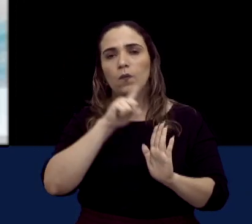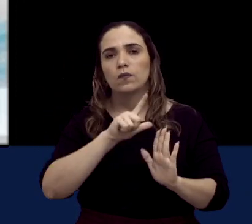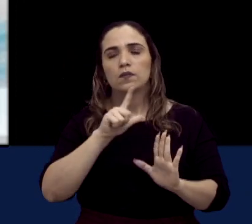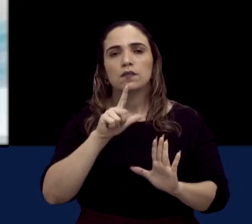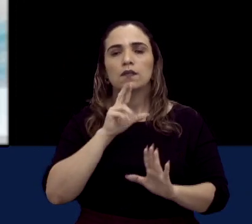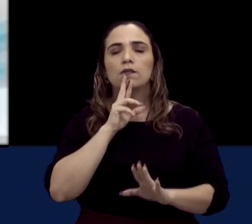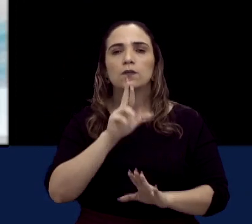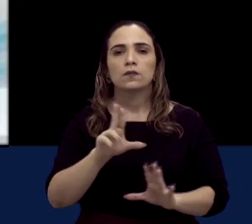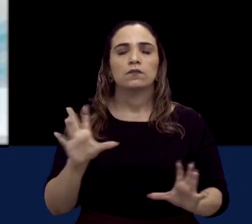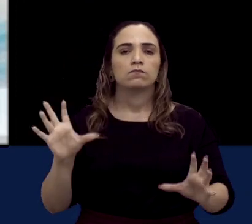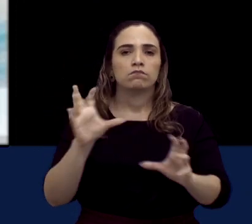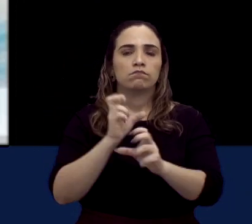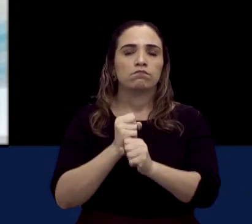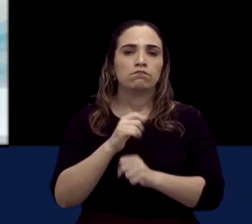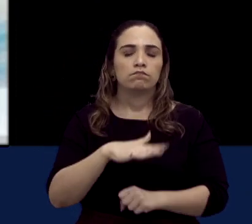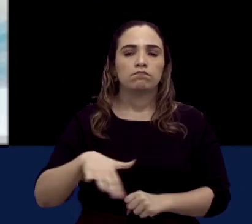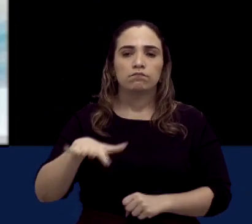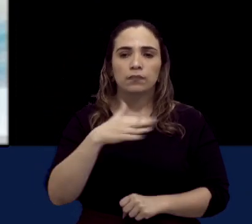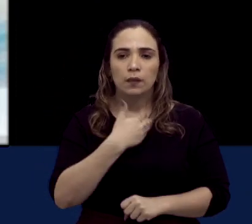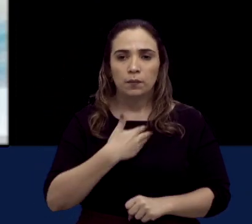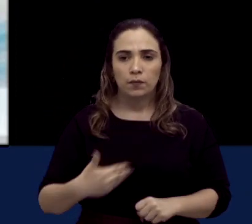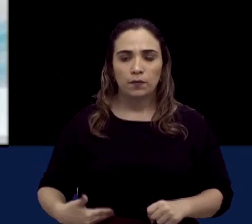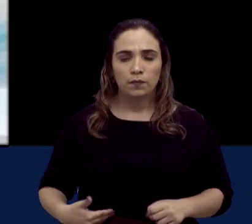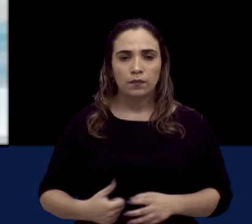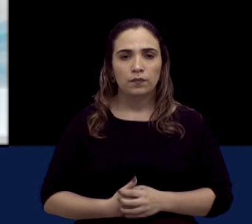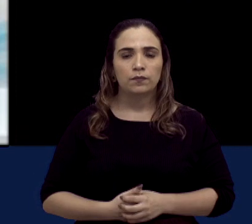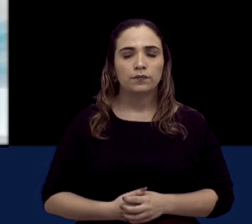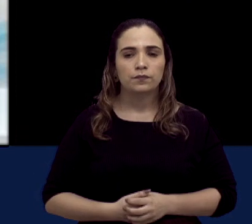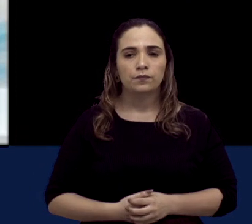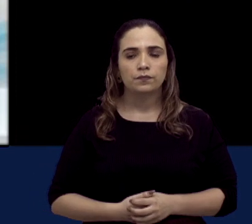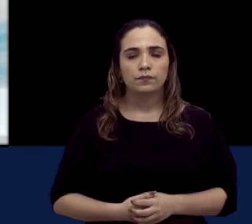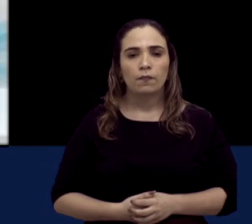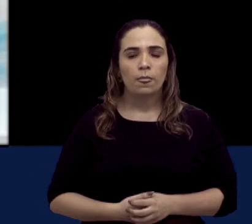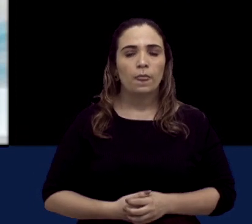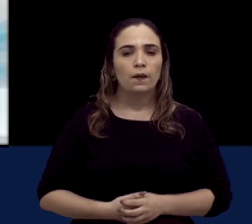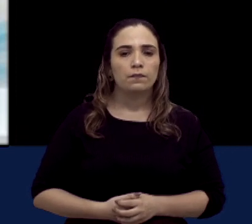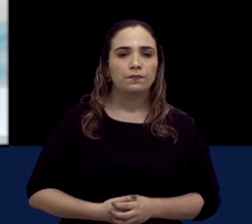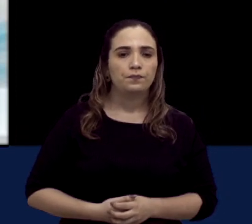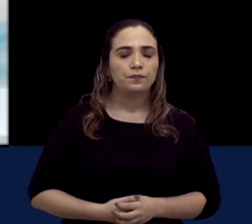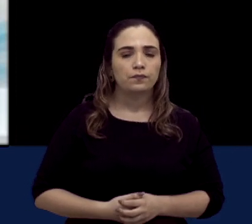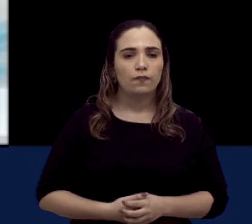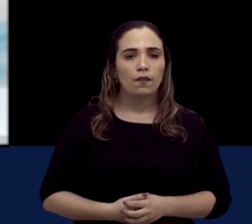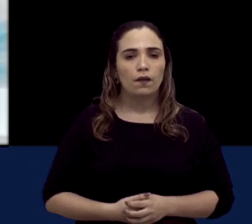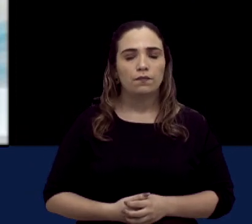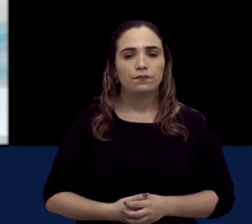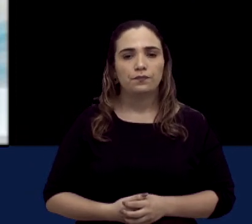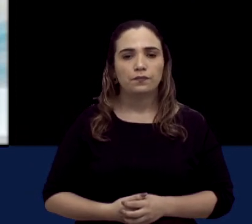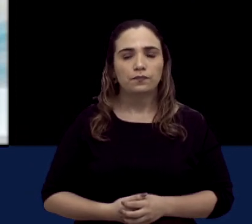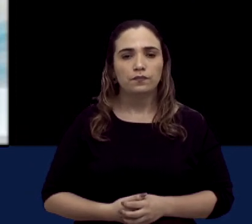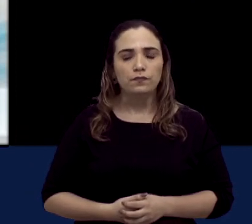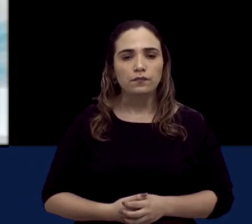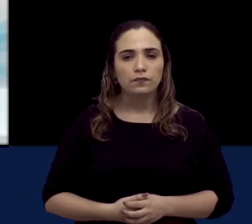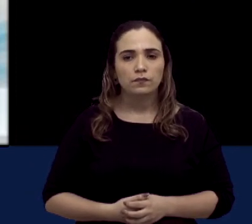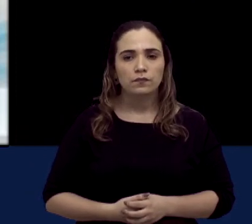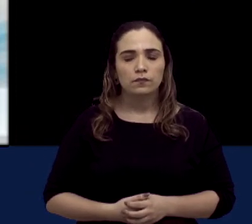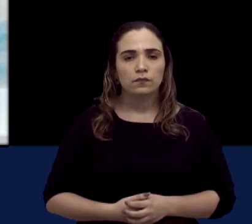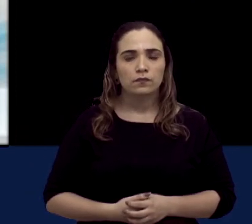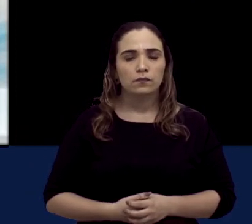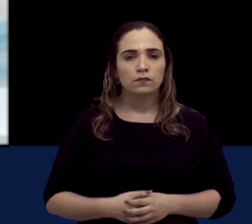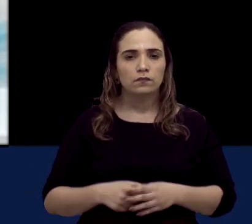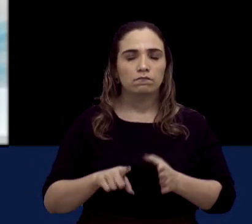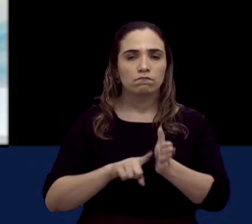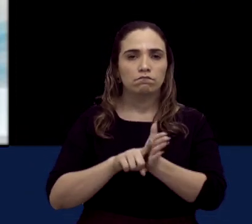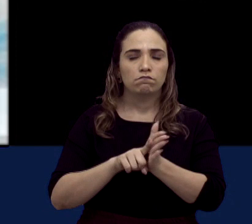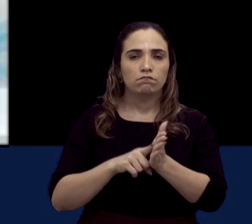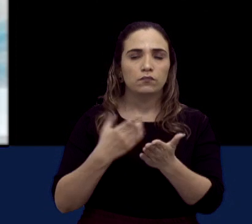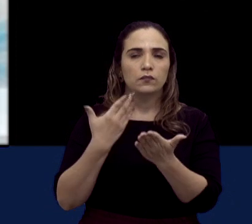dentro do setor público. Aí eu estou trazendo aqui mais embaixo, atualmente, alguns dados assim, de estudos que eu